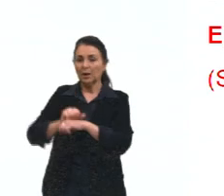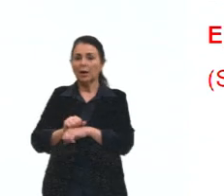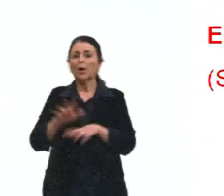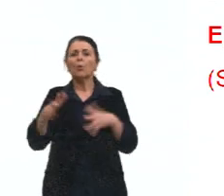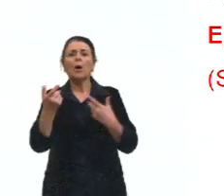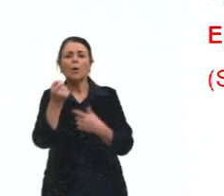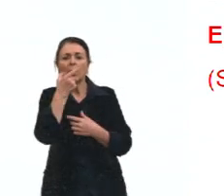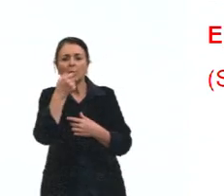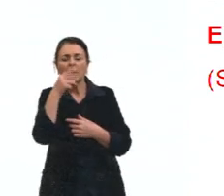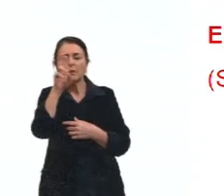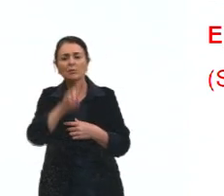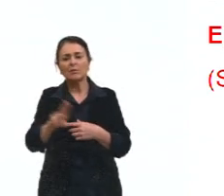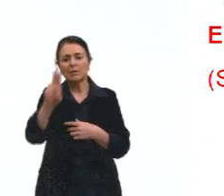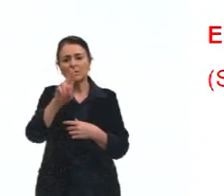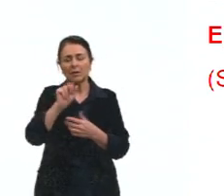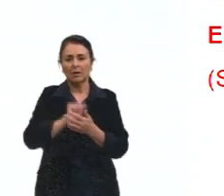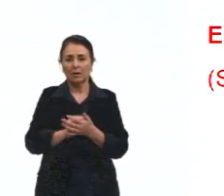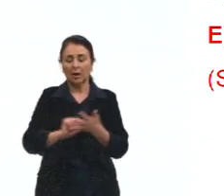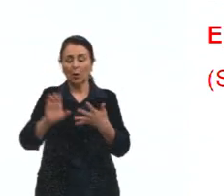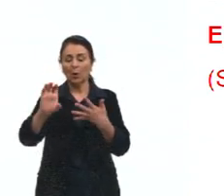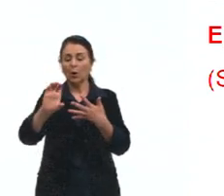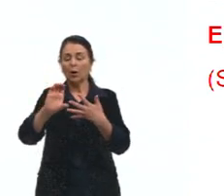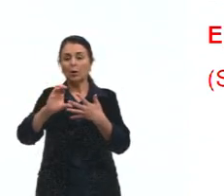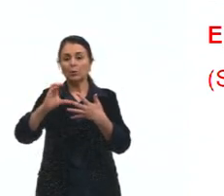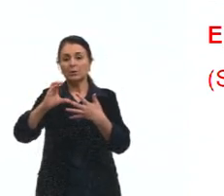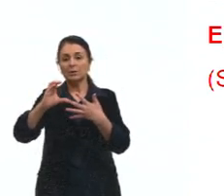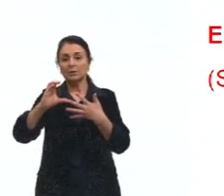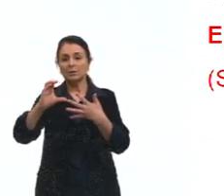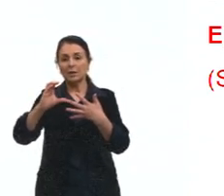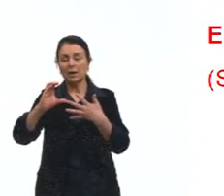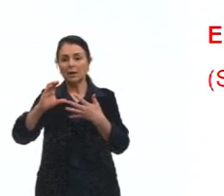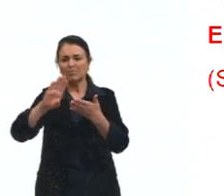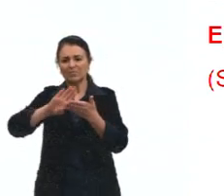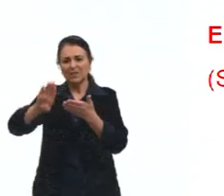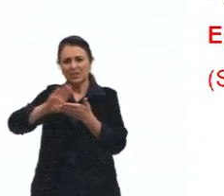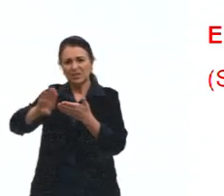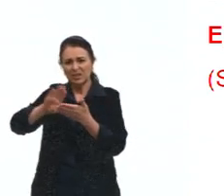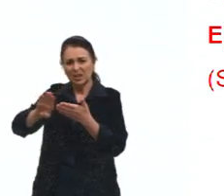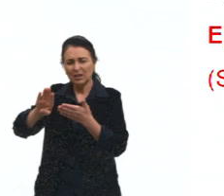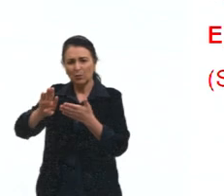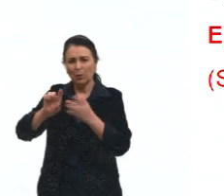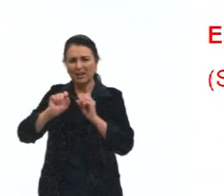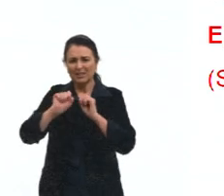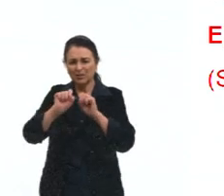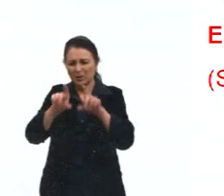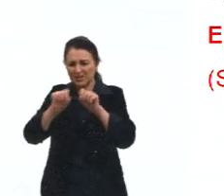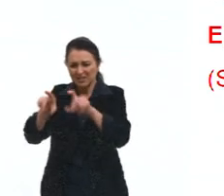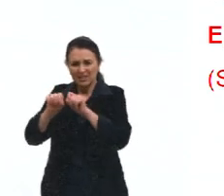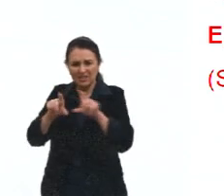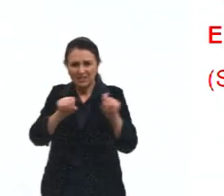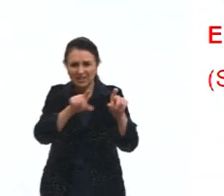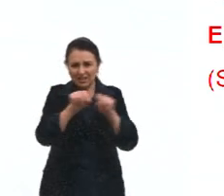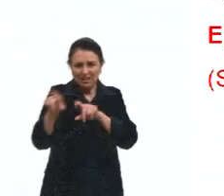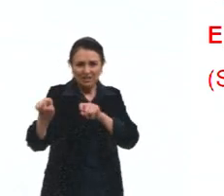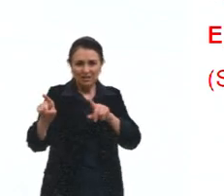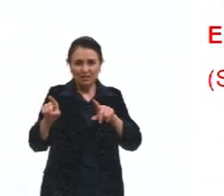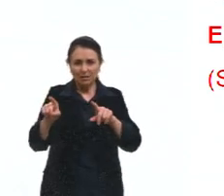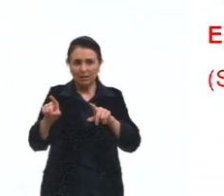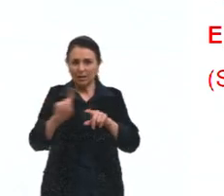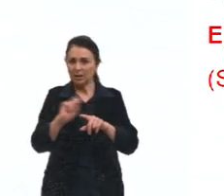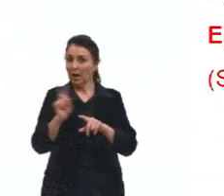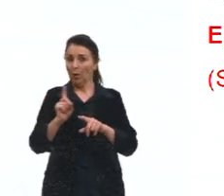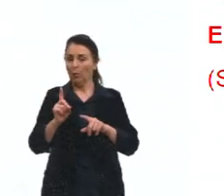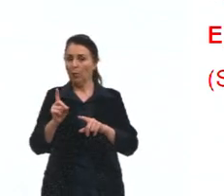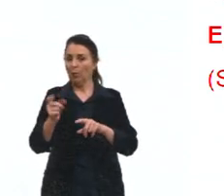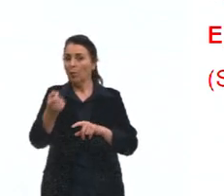usar e se removendo as toxinas sintetizadas pelas bactérias não antibiótico age